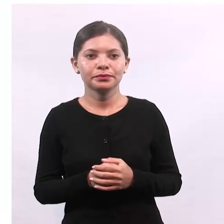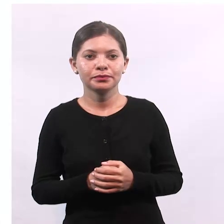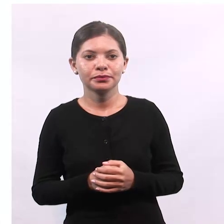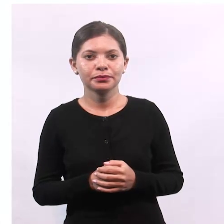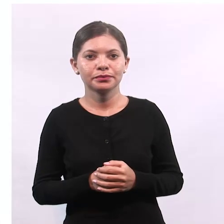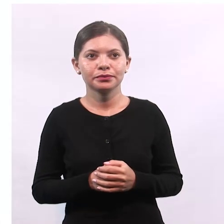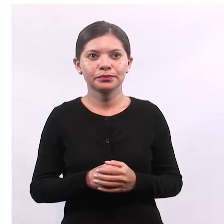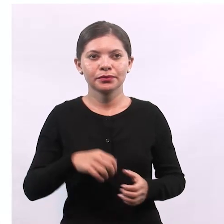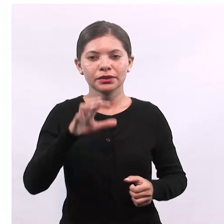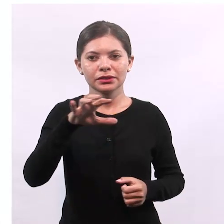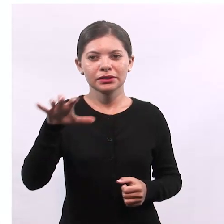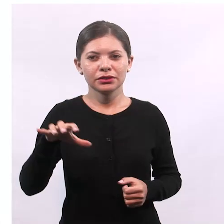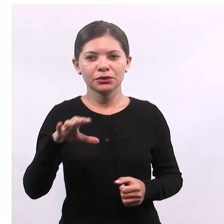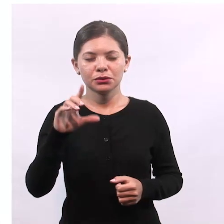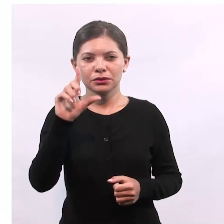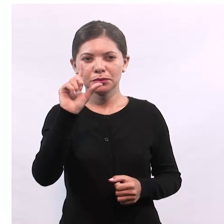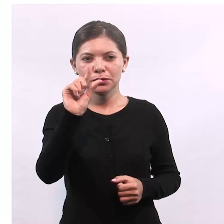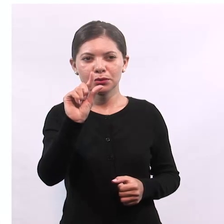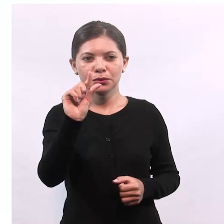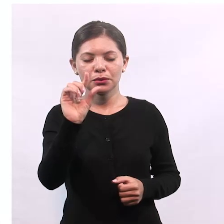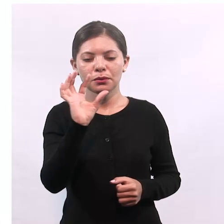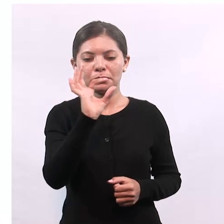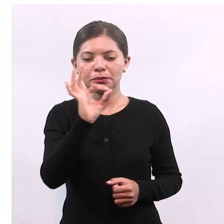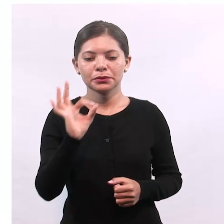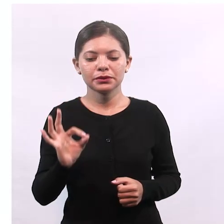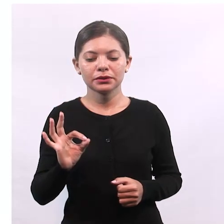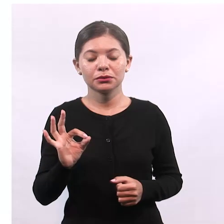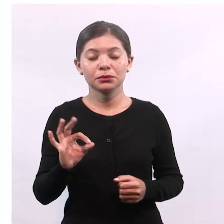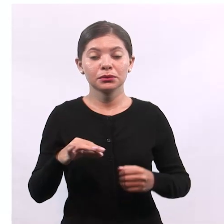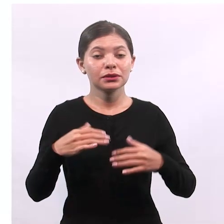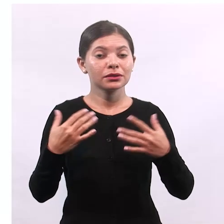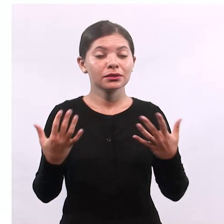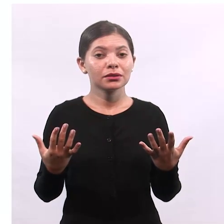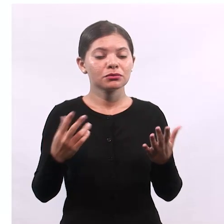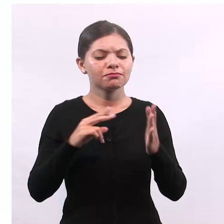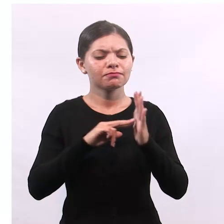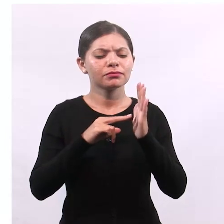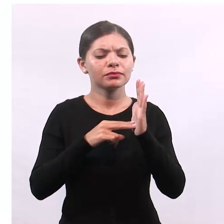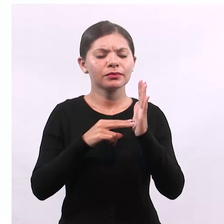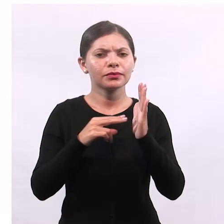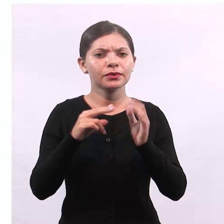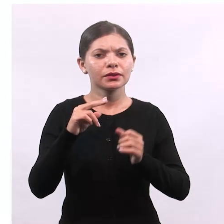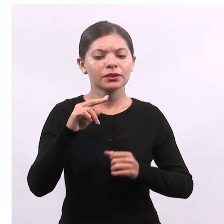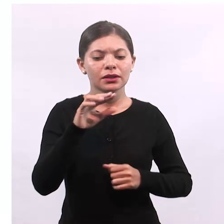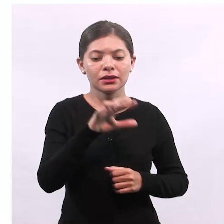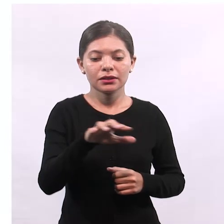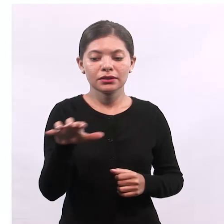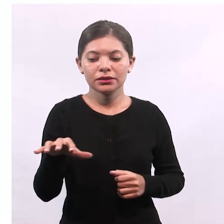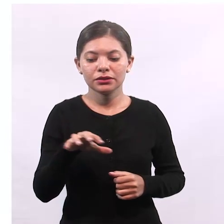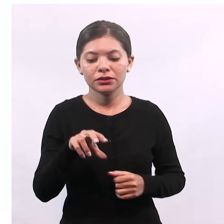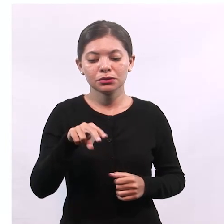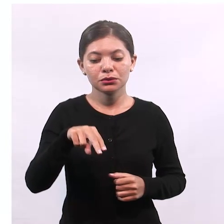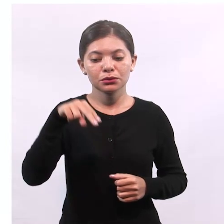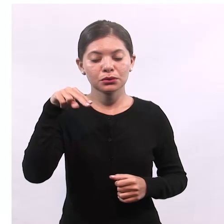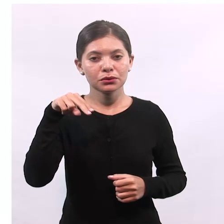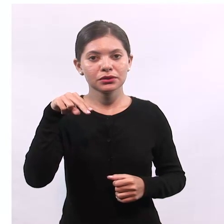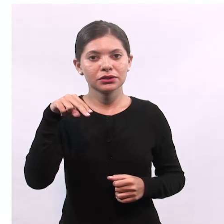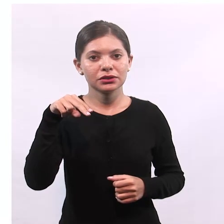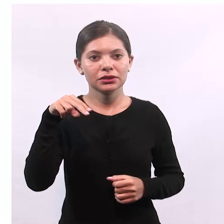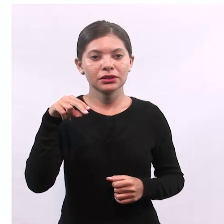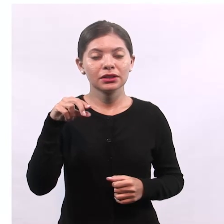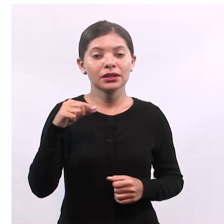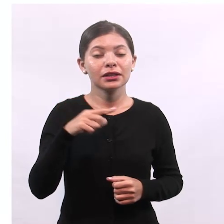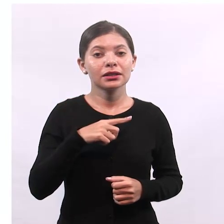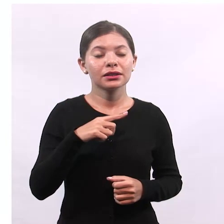do centro-oeste apresentam o menor percentual ou seja a região norte